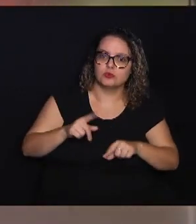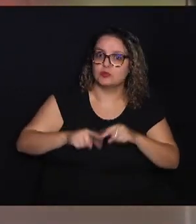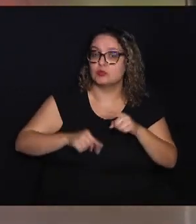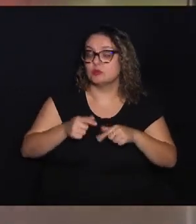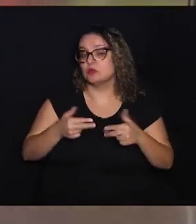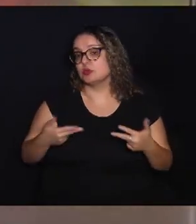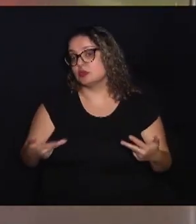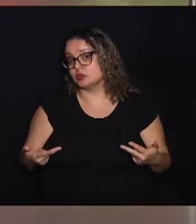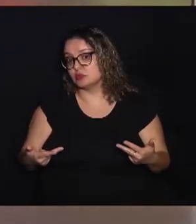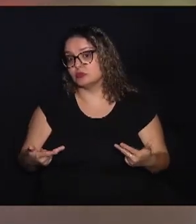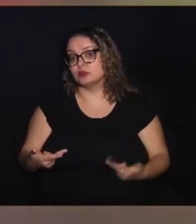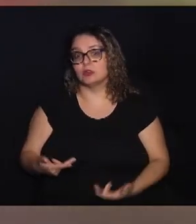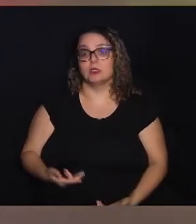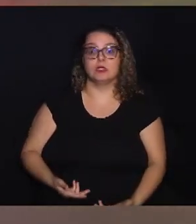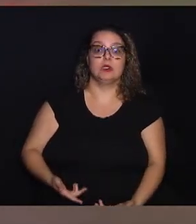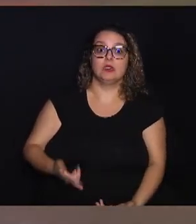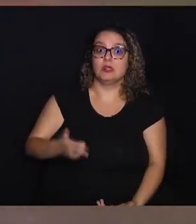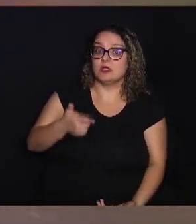produtos. Queijos, eu